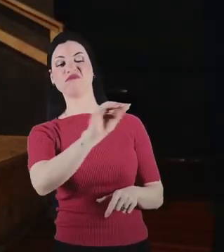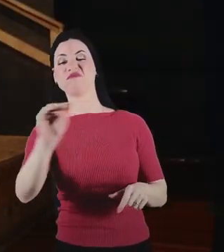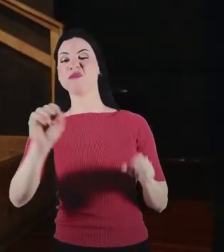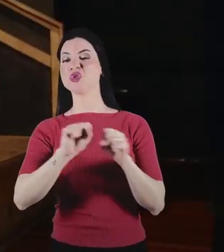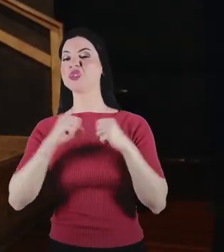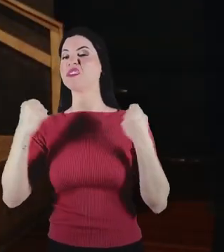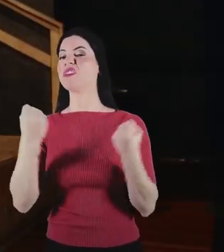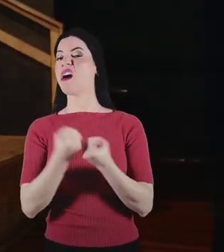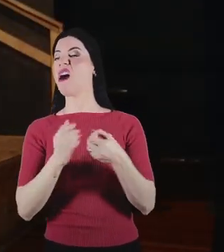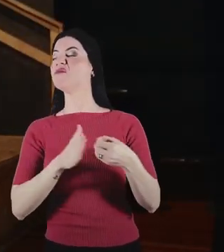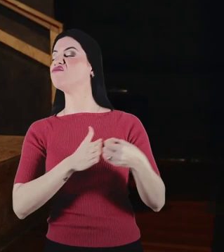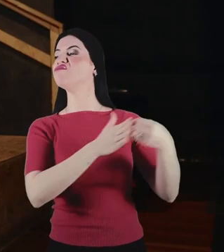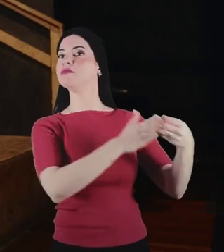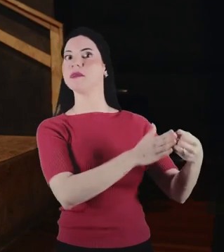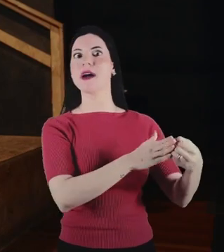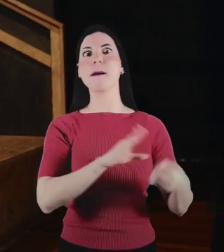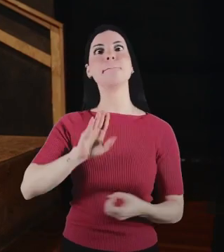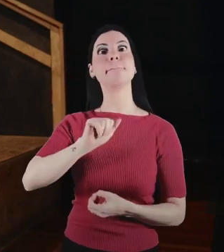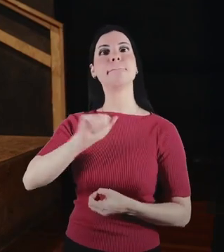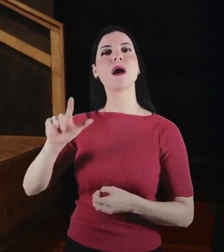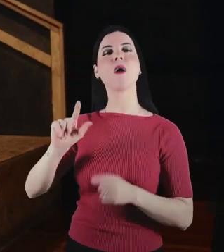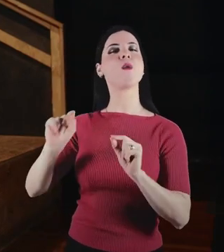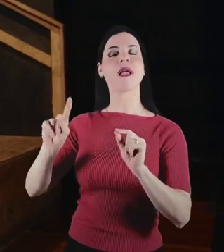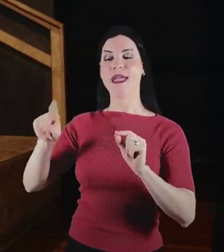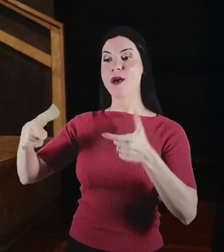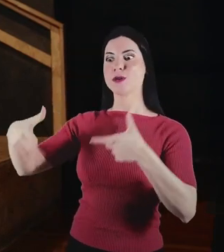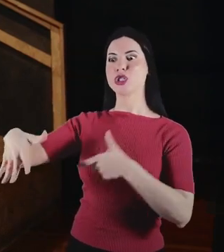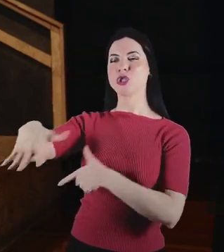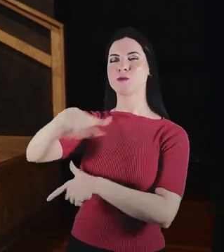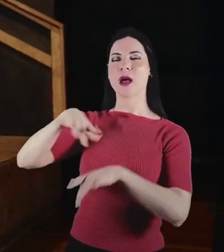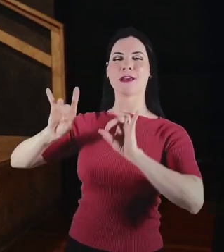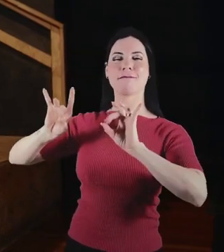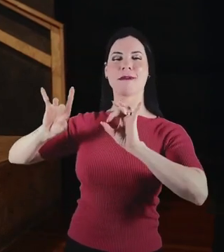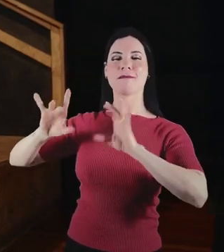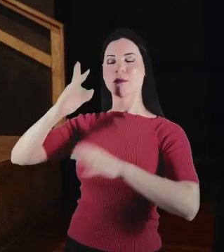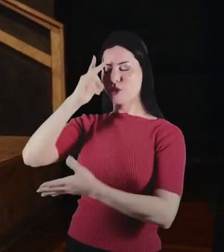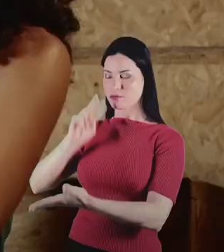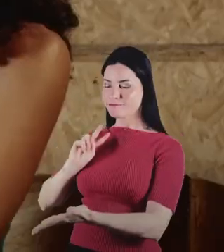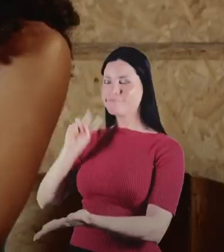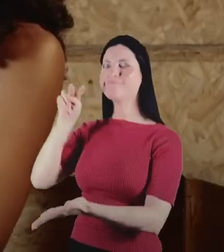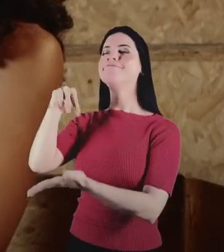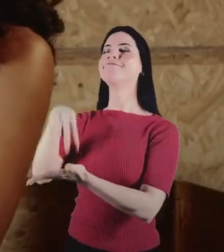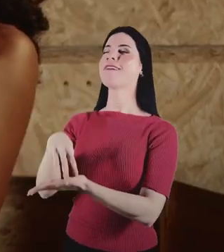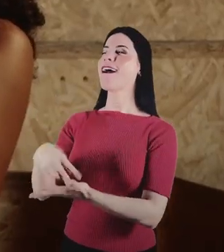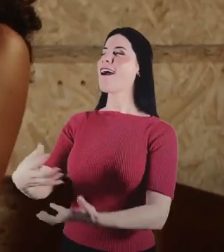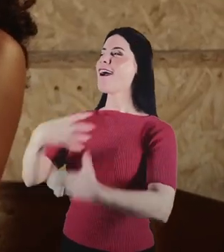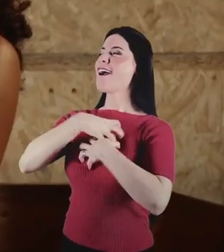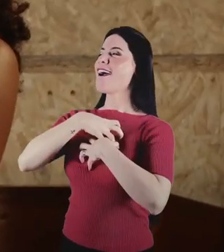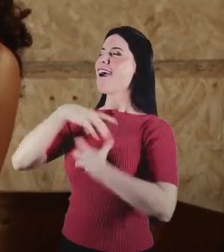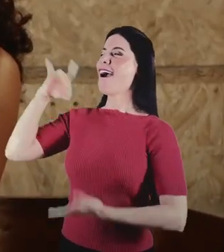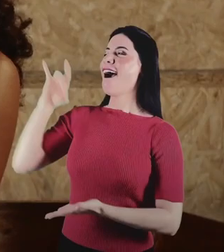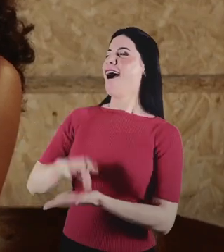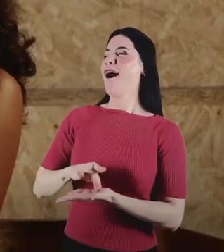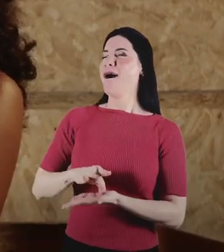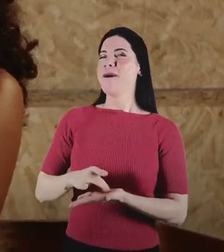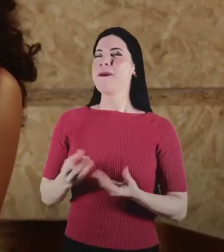pela sociedade. E as balls eram um momento, era um espaço onde elas se viam reais, onde elas se viam